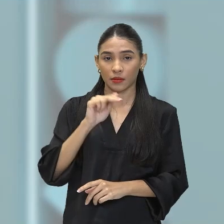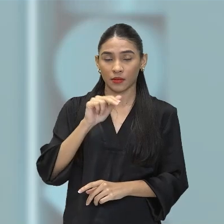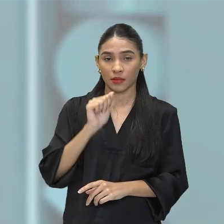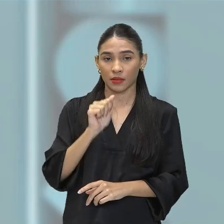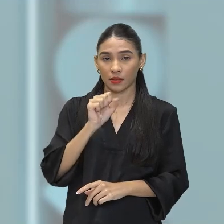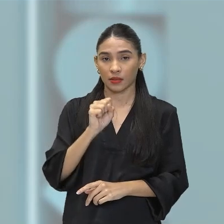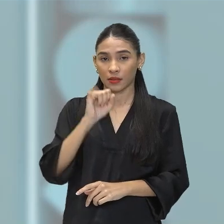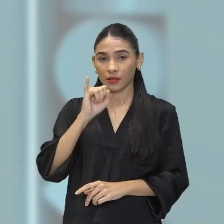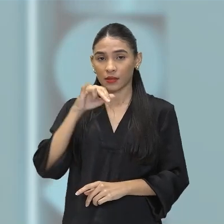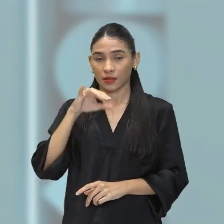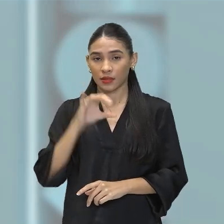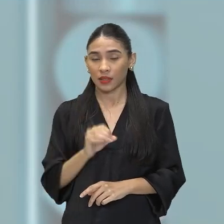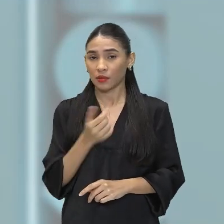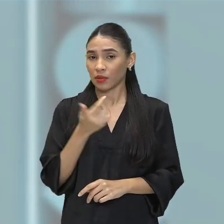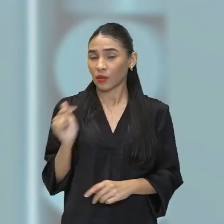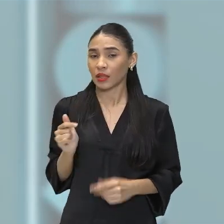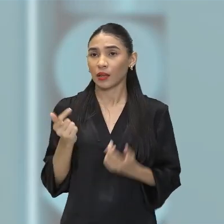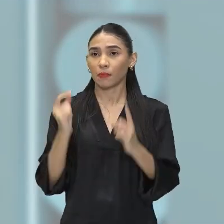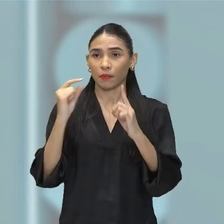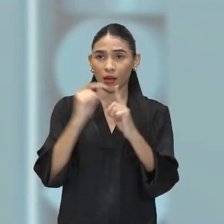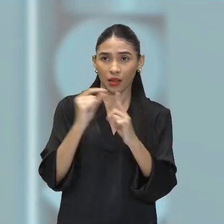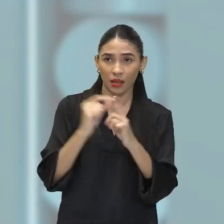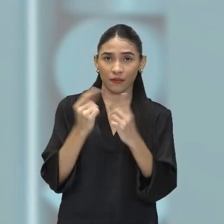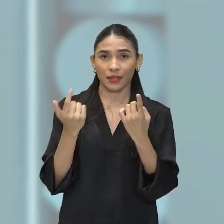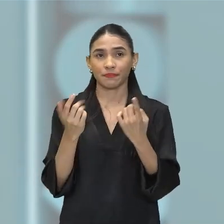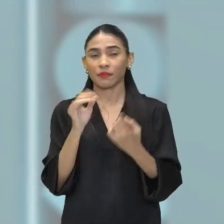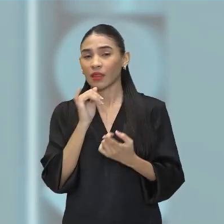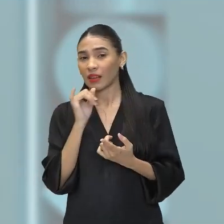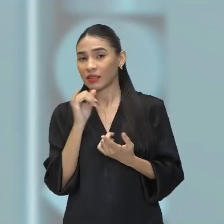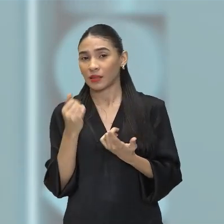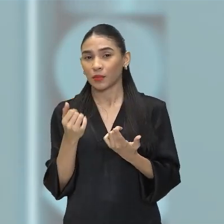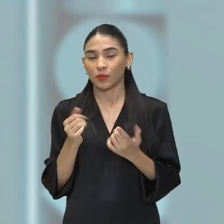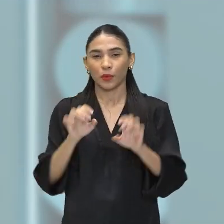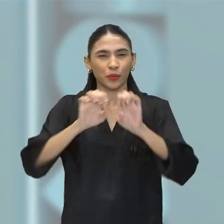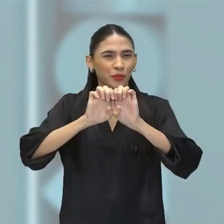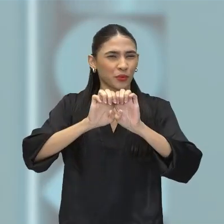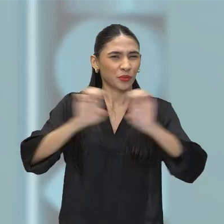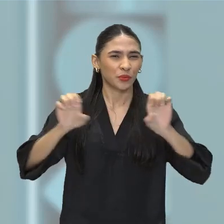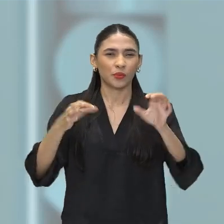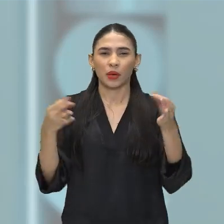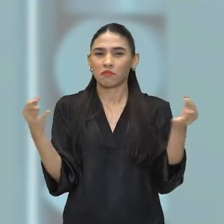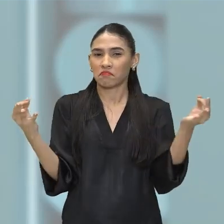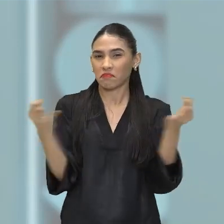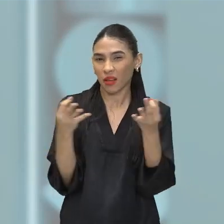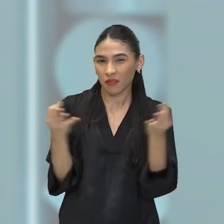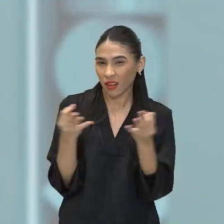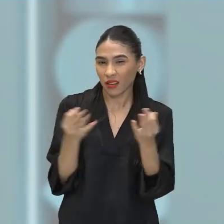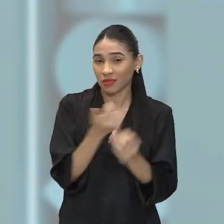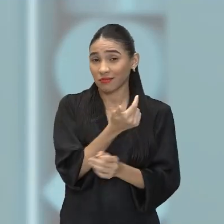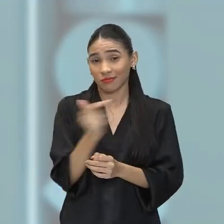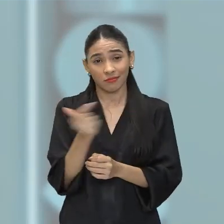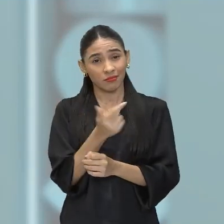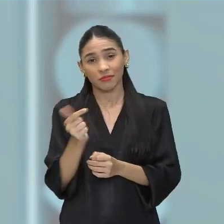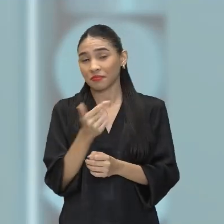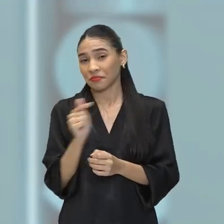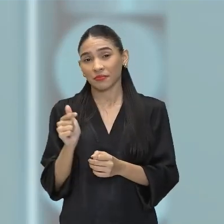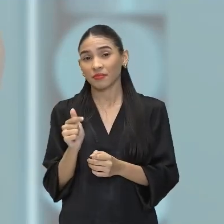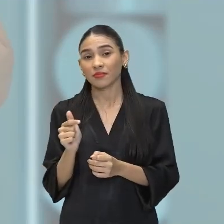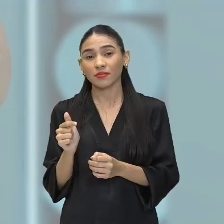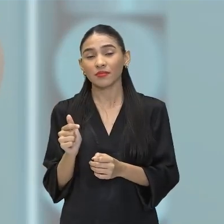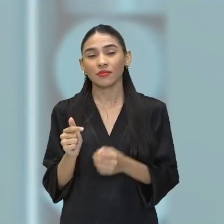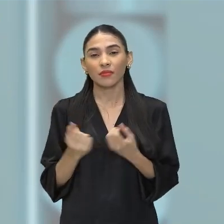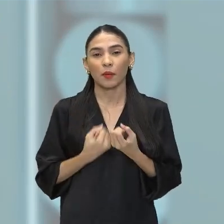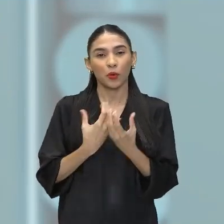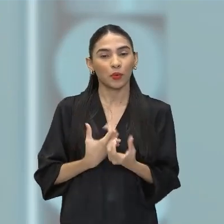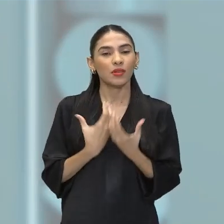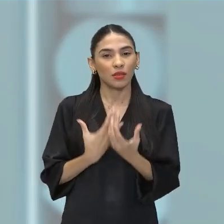há uma palavra rara, não há aqui um esquema métrico marcado, ou seja, uma forma fixa na